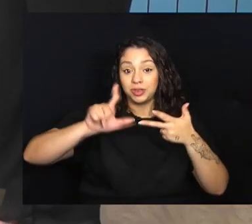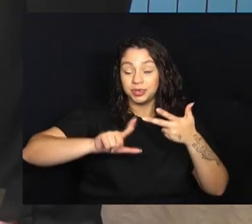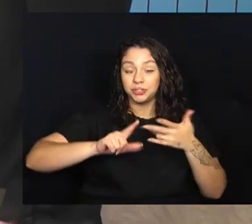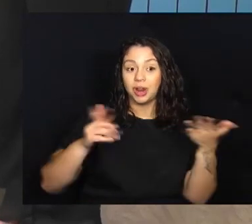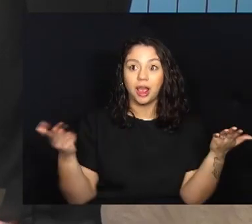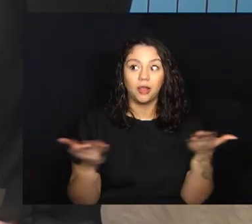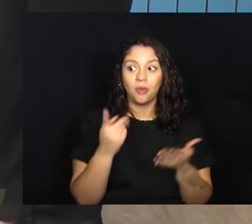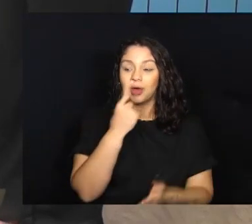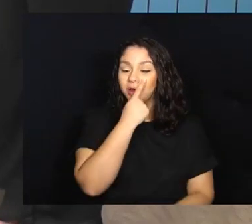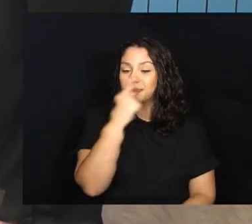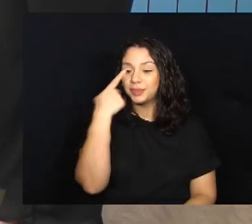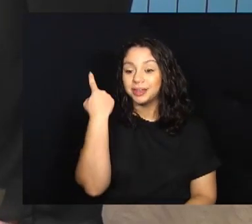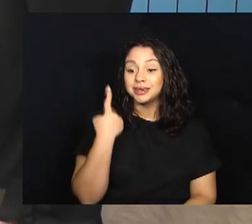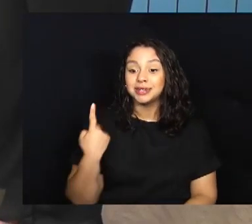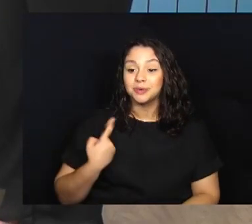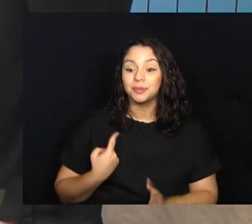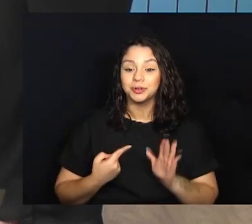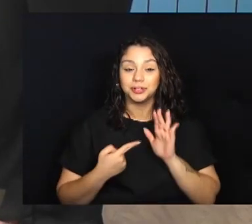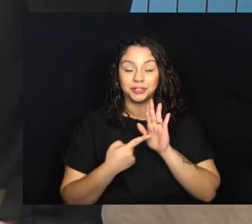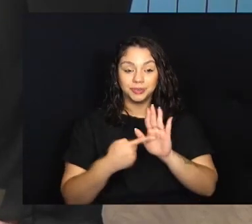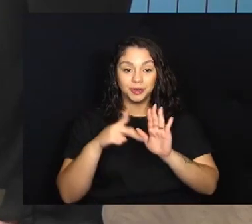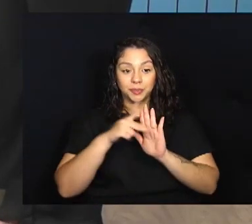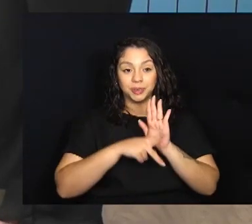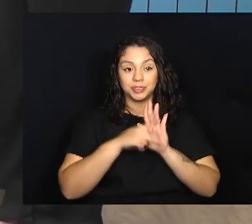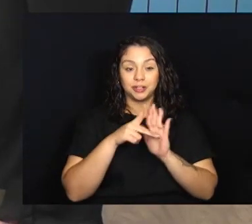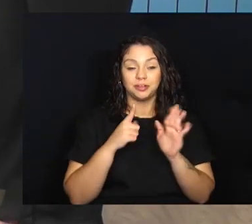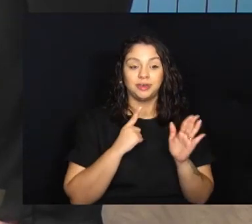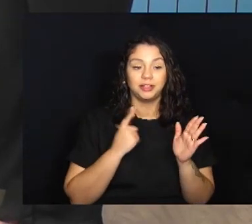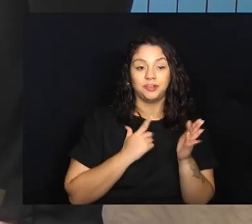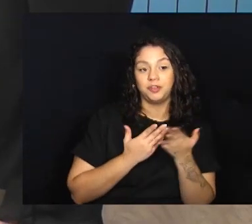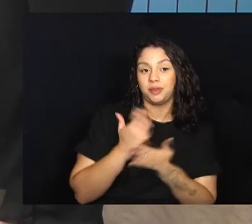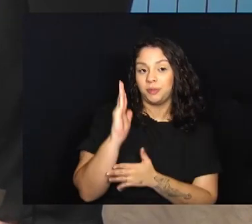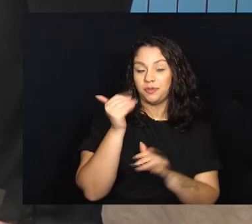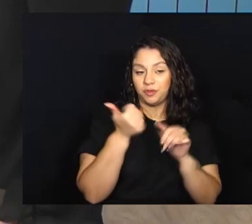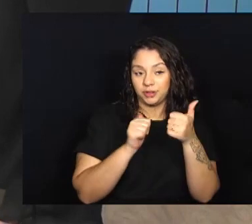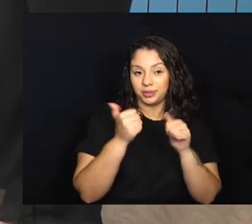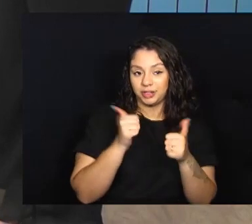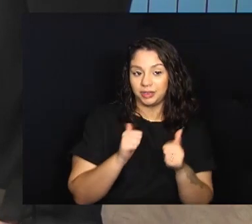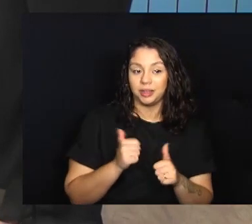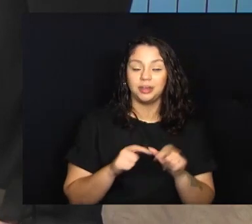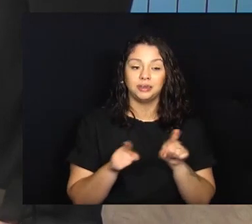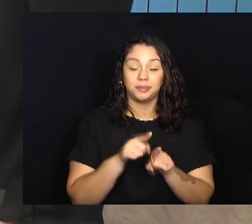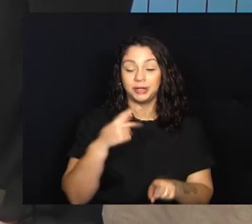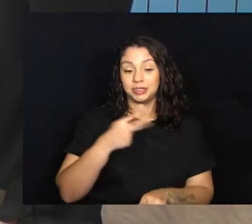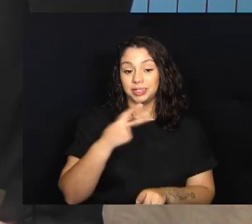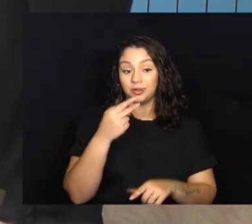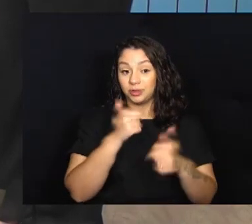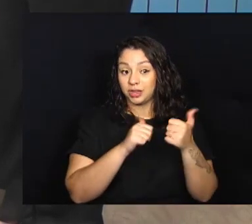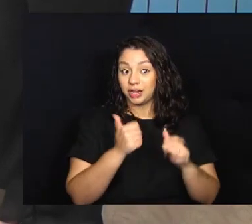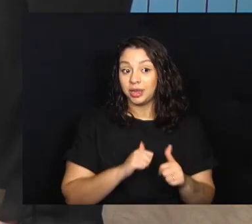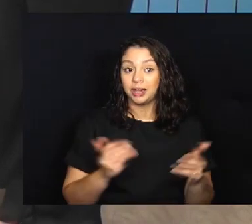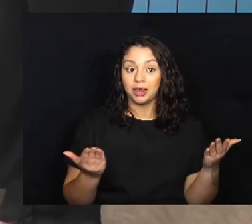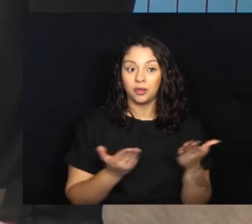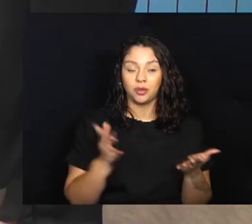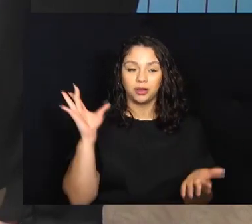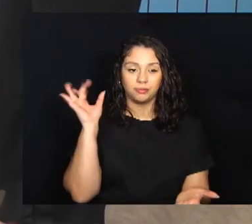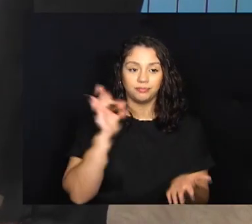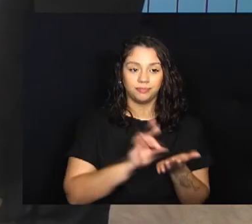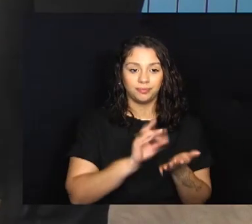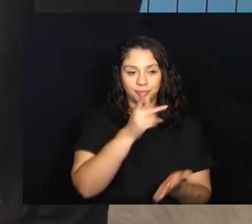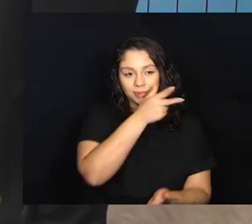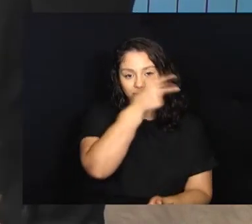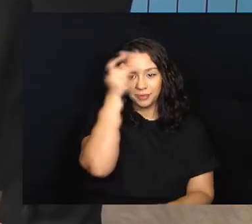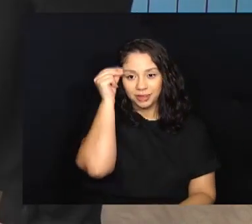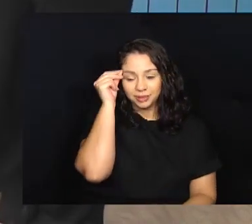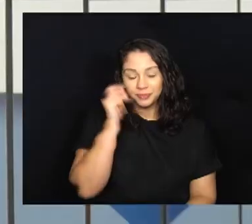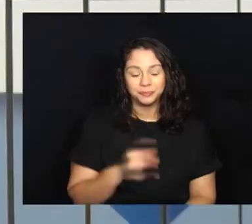Mirna, mostrando aquele projeto que foi aprovado em primeira análise, em segunda análise e que foi sancionado pelo prefeito.